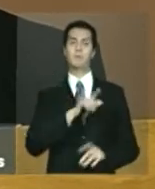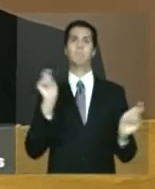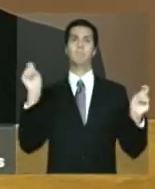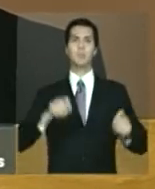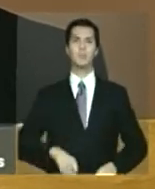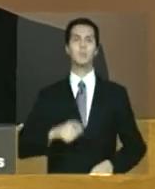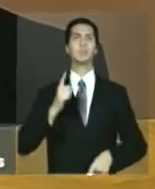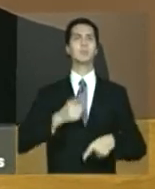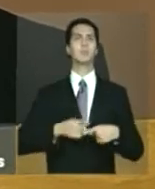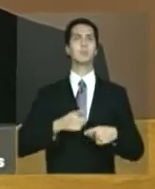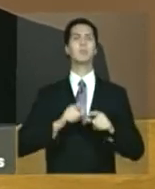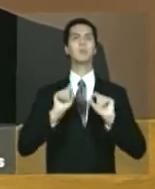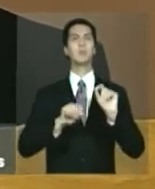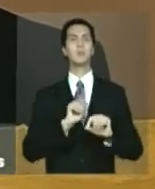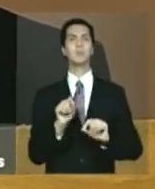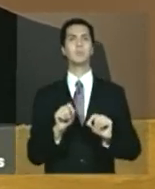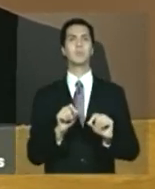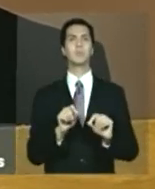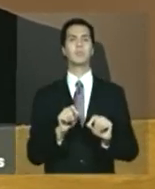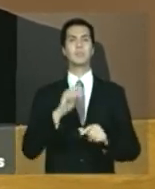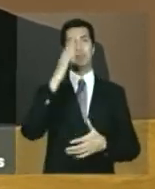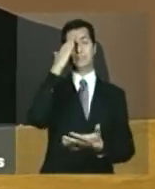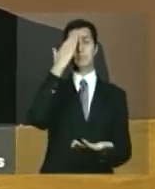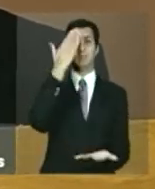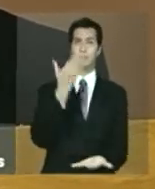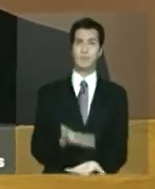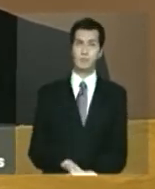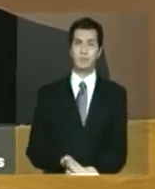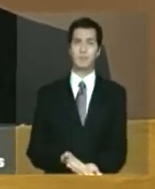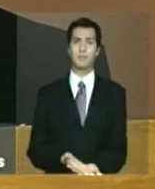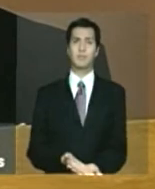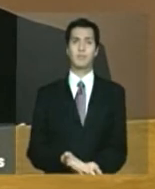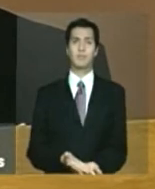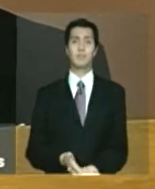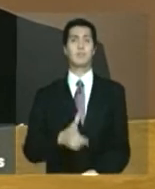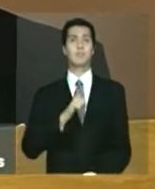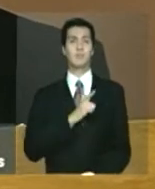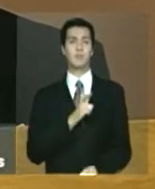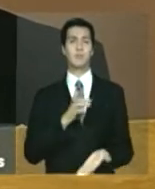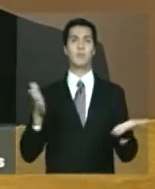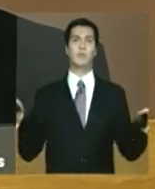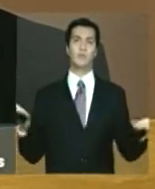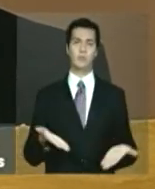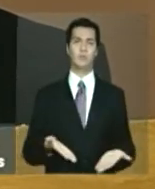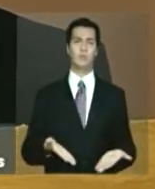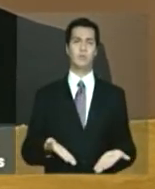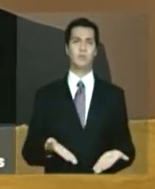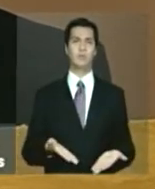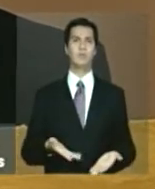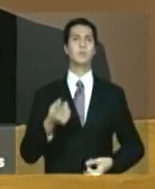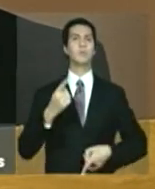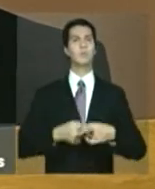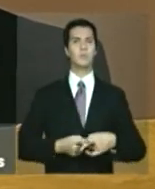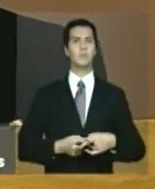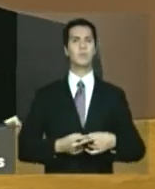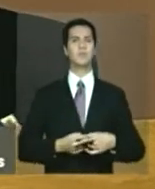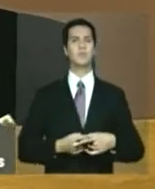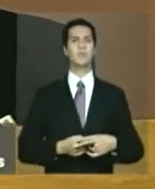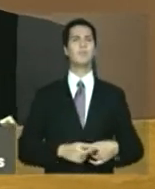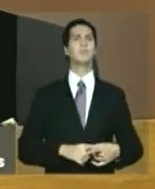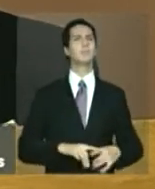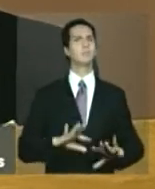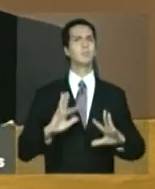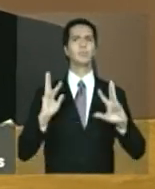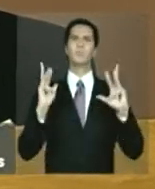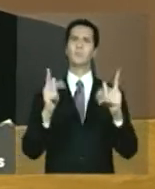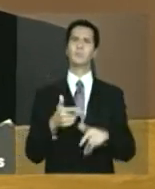possível com com o reconhecimento que tem atualmente devido à dedicação de todas